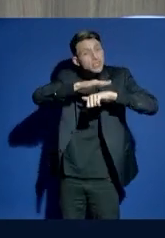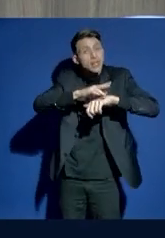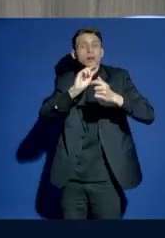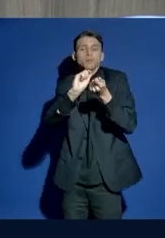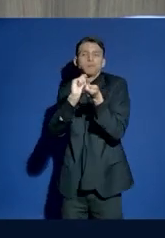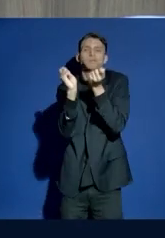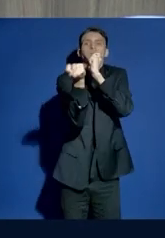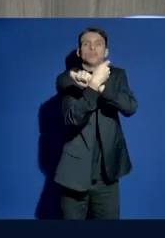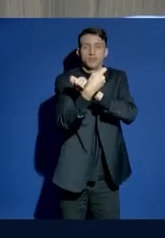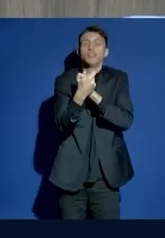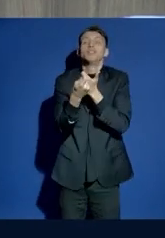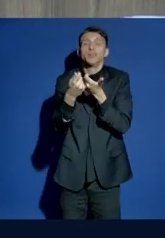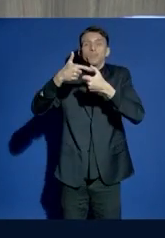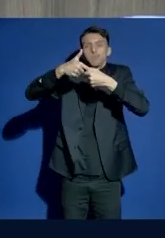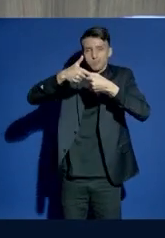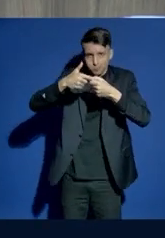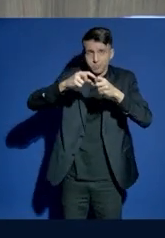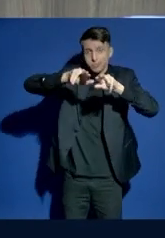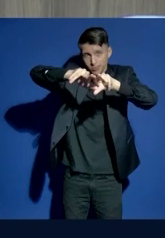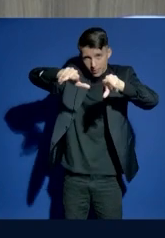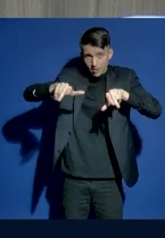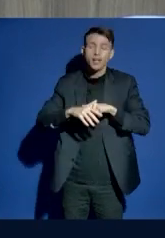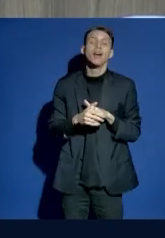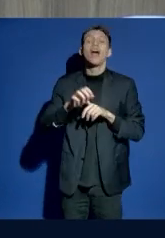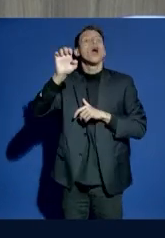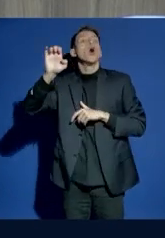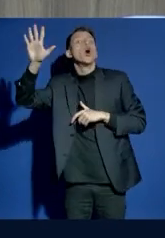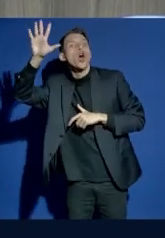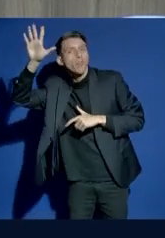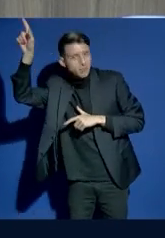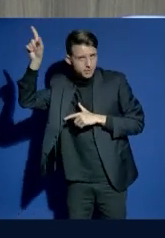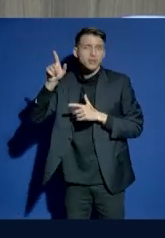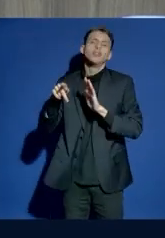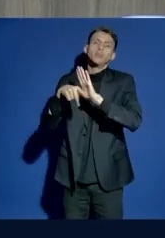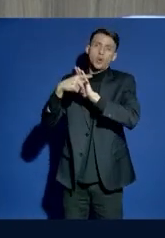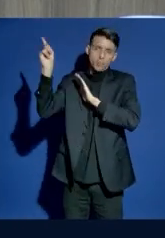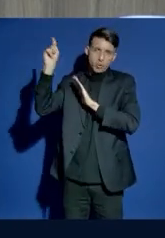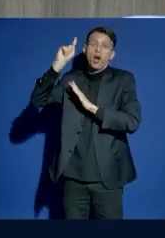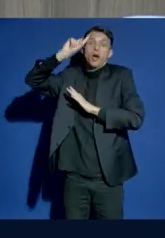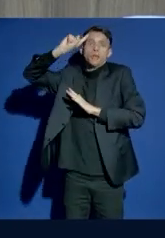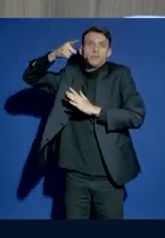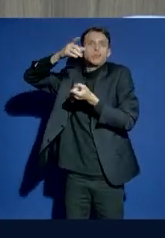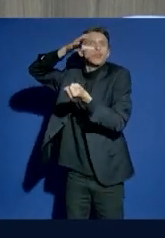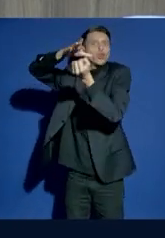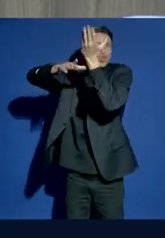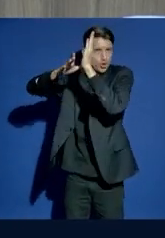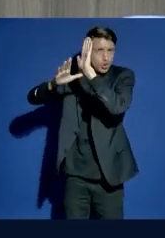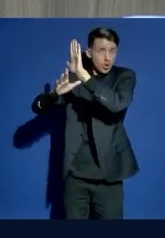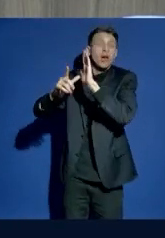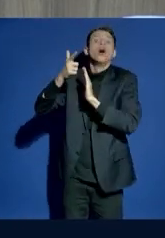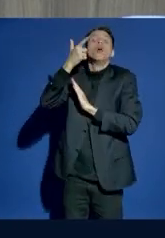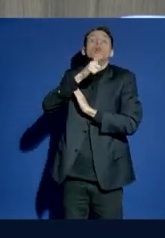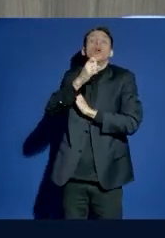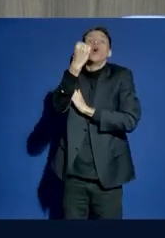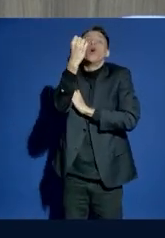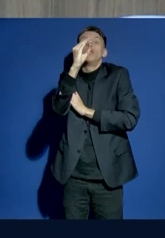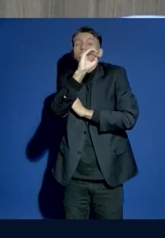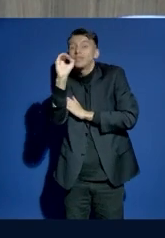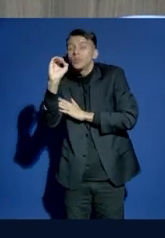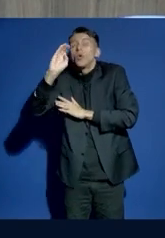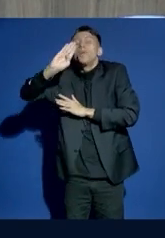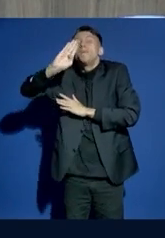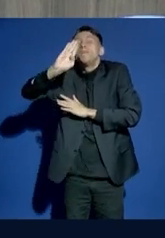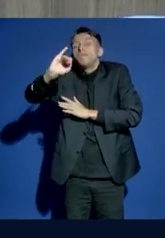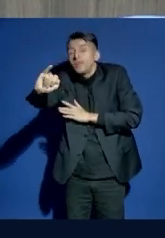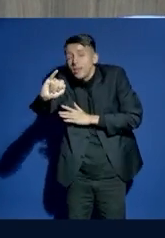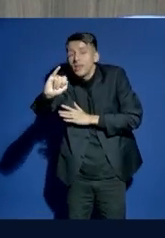transição energética. Né? Então, assim, a Europa, além do mandato e obrigação, está botando mais de 800 bilhões